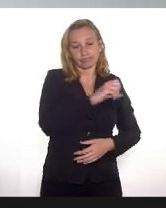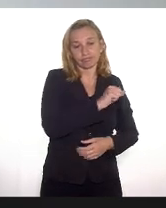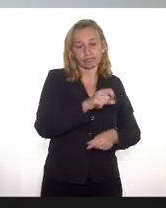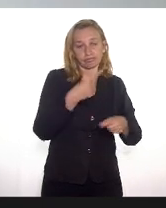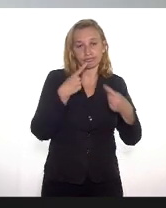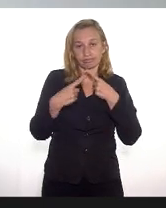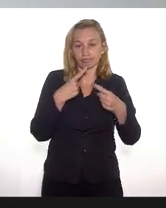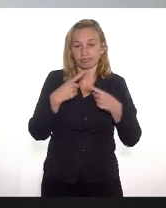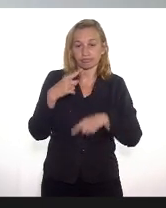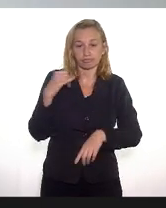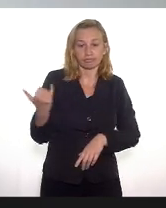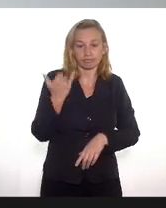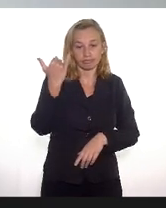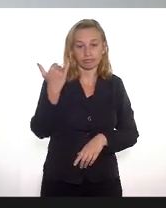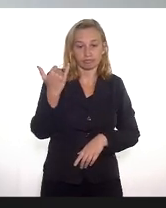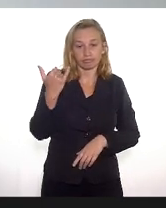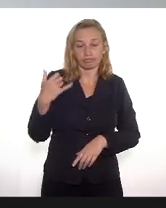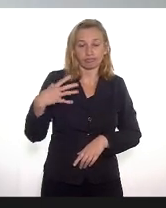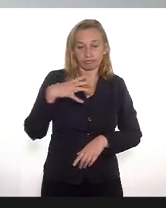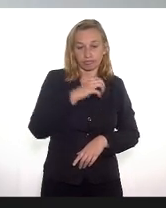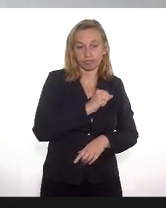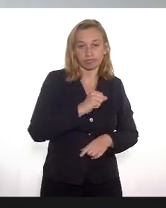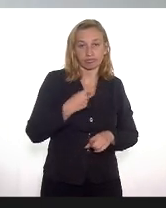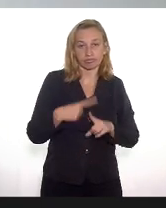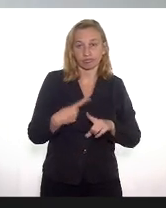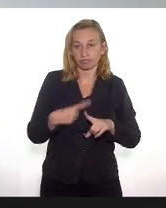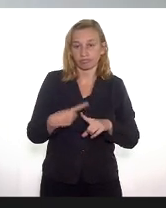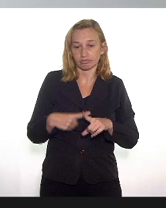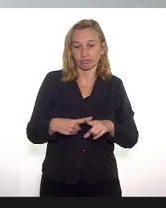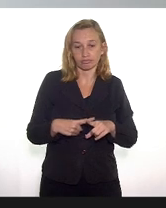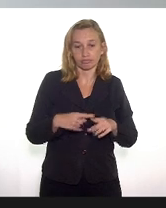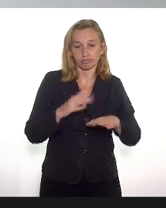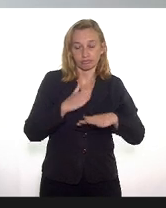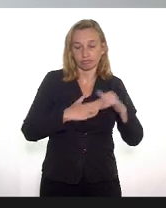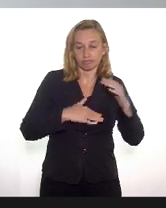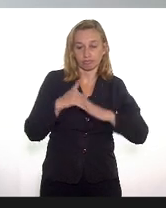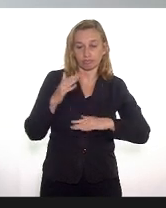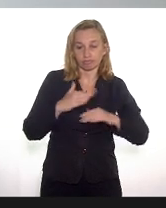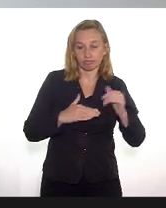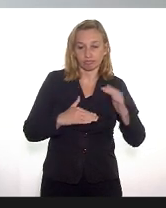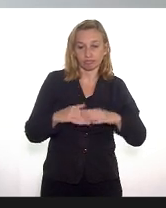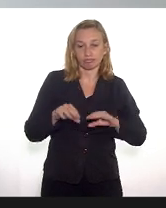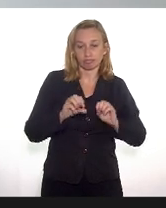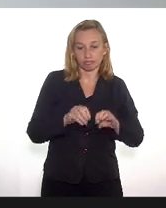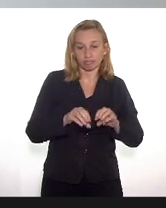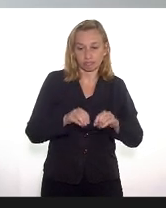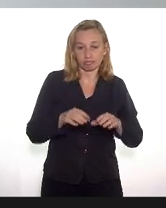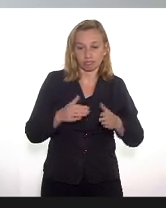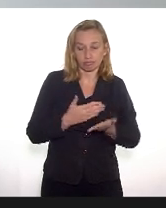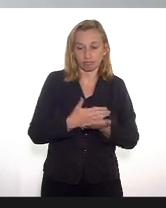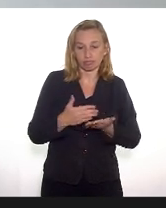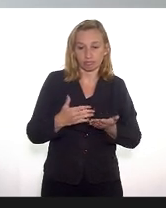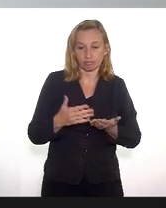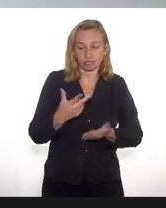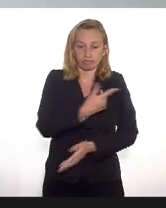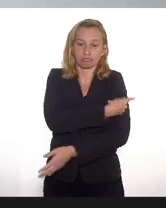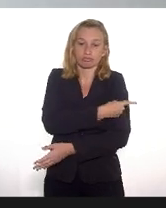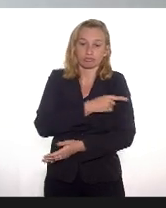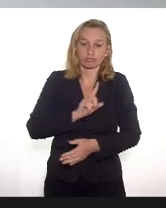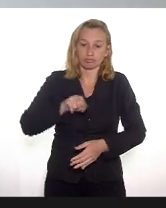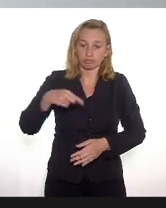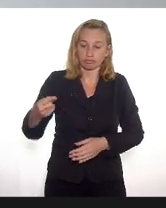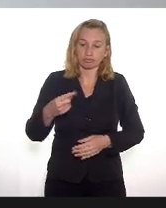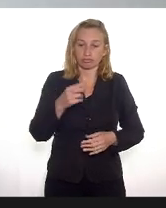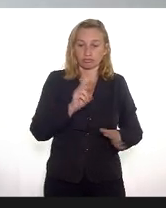discussão. É importante que ele tramite rápido, porque os profissionais da educação devem começar a ser vacinados nas